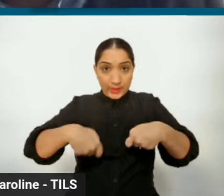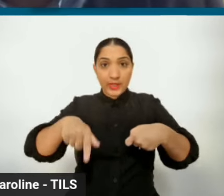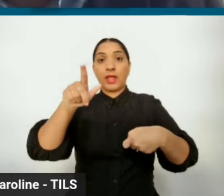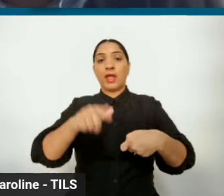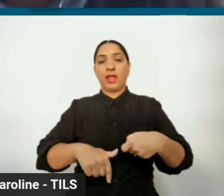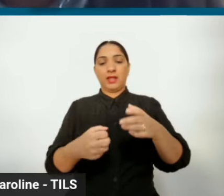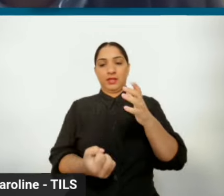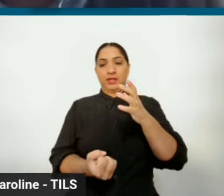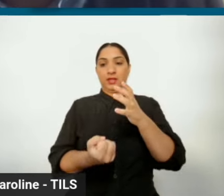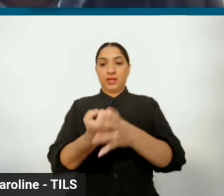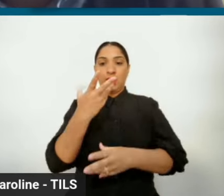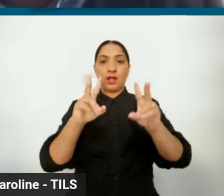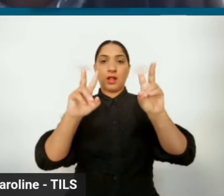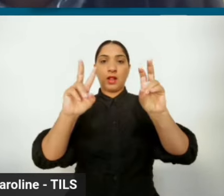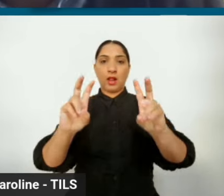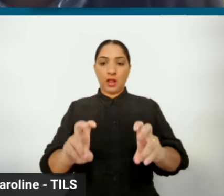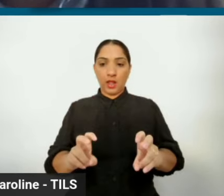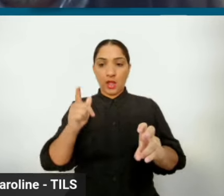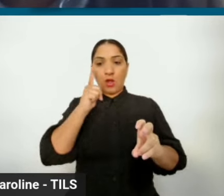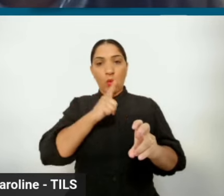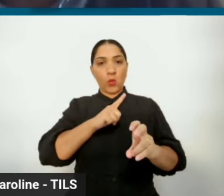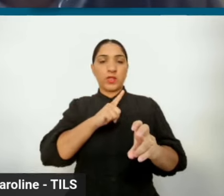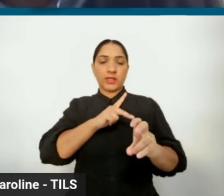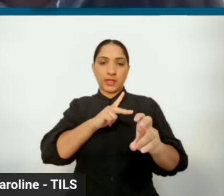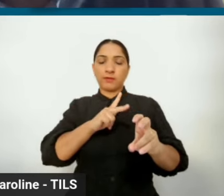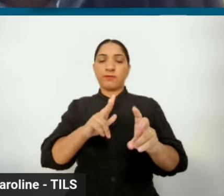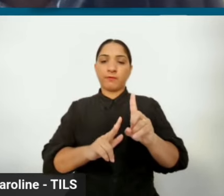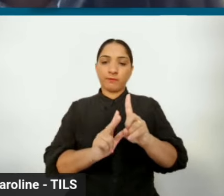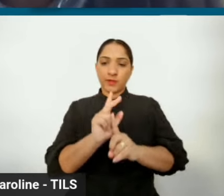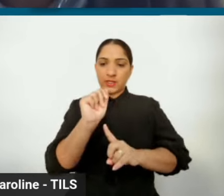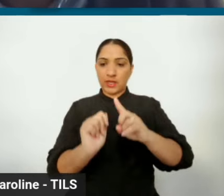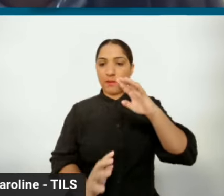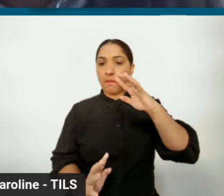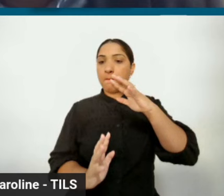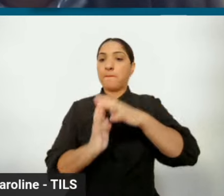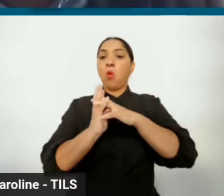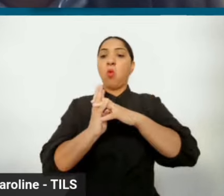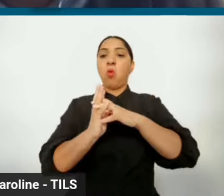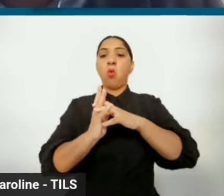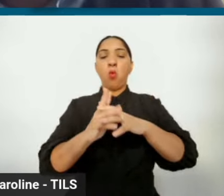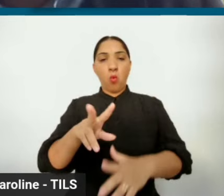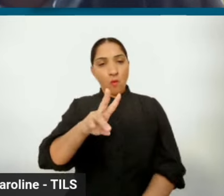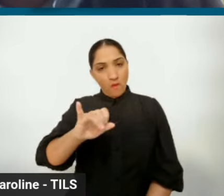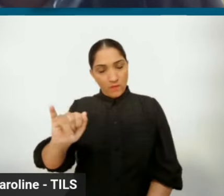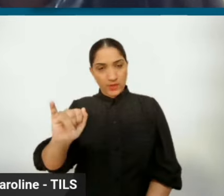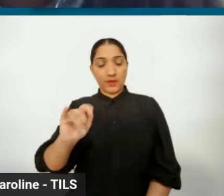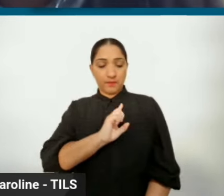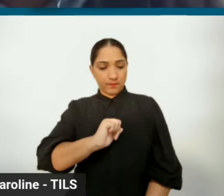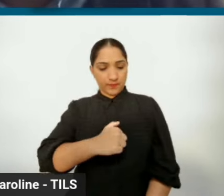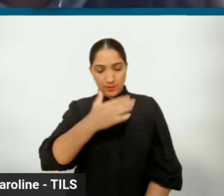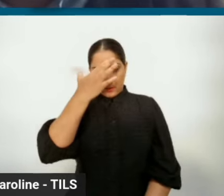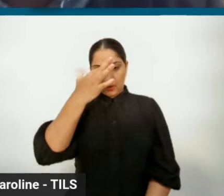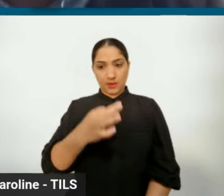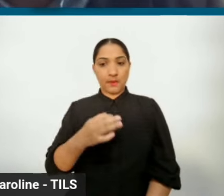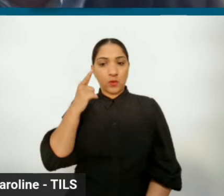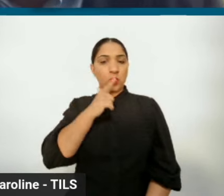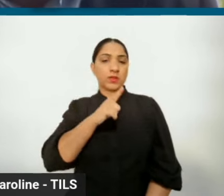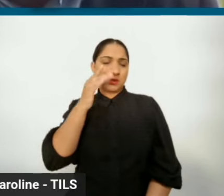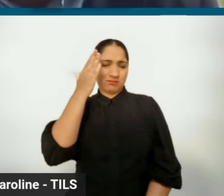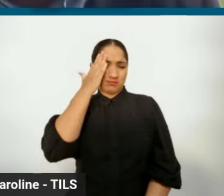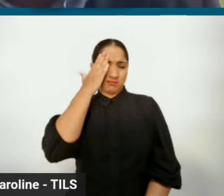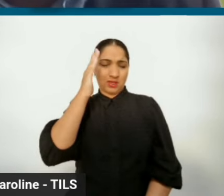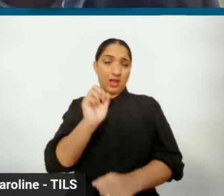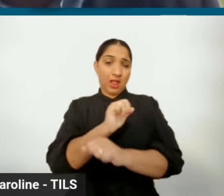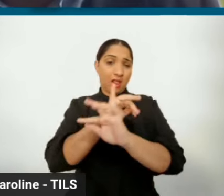condições para vencer todas essas barreiras, eliminar todas essas barreiras, porque nós sabemos, com o novo modelo